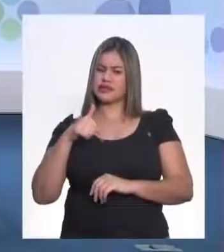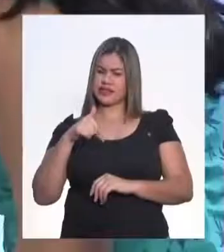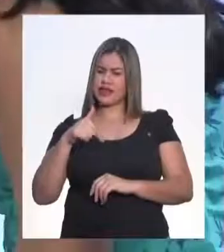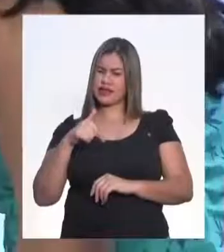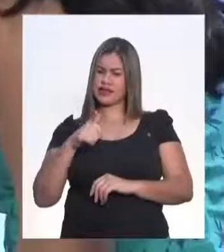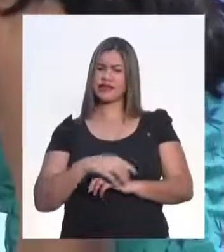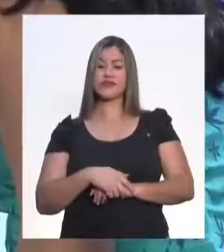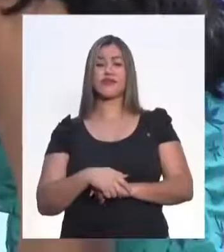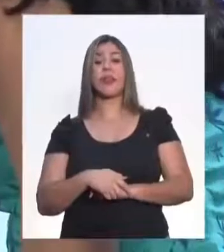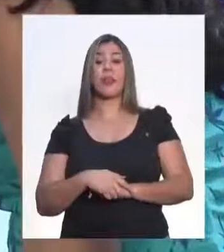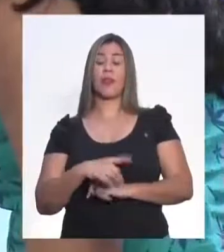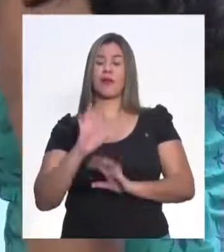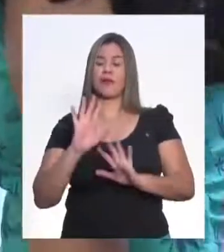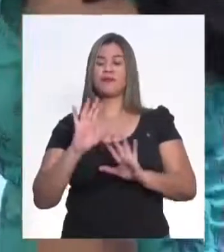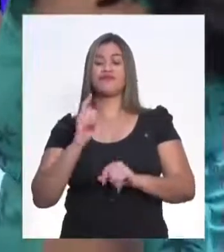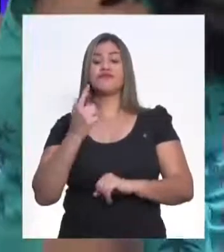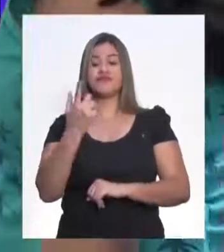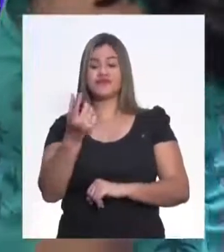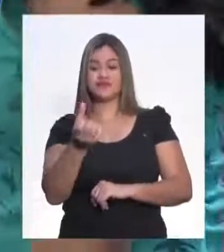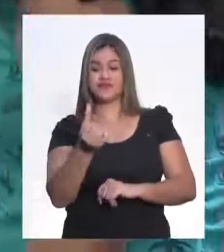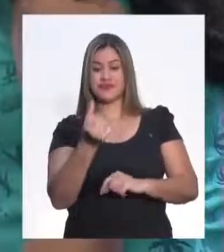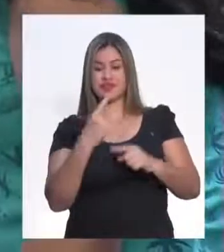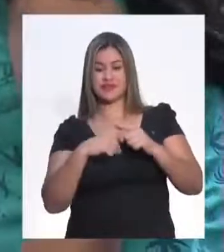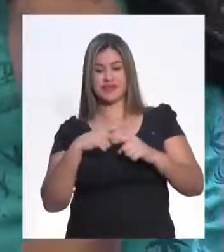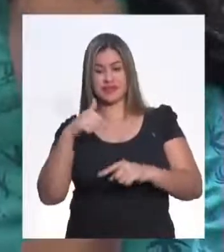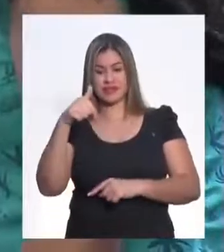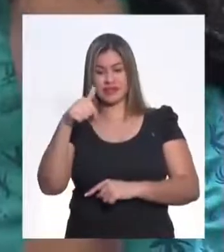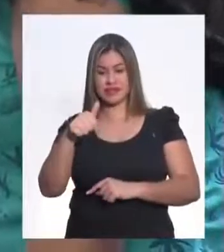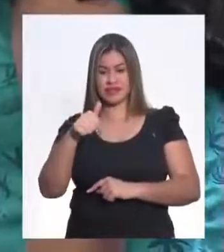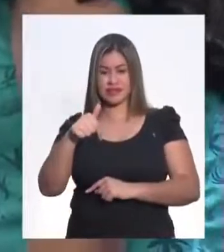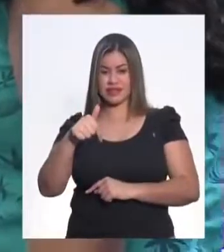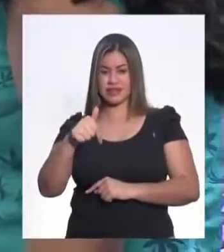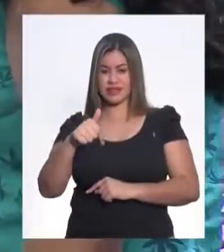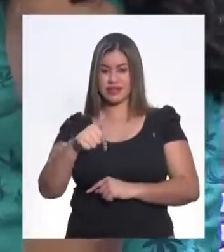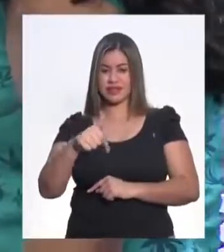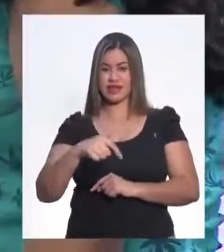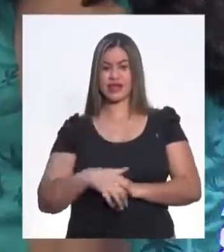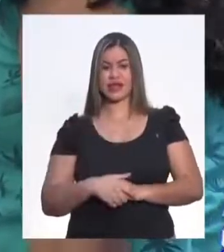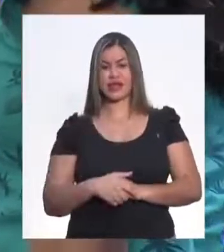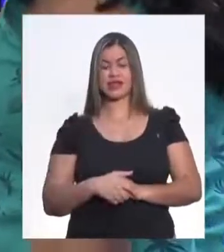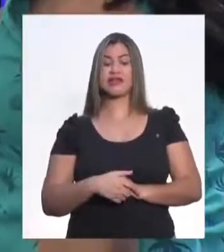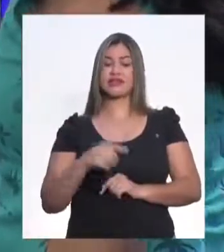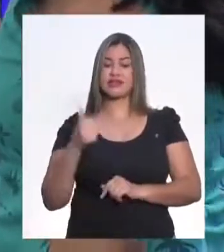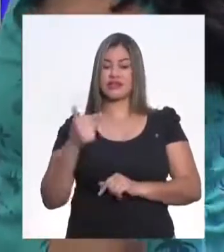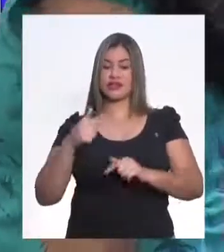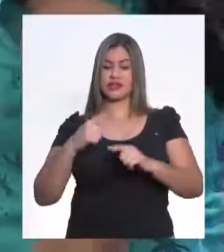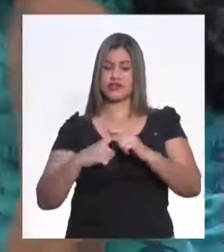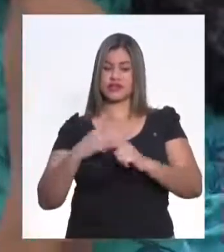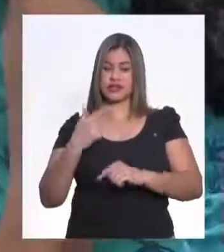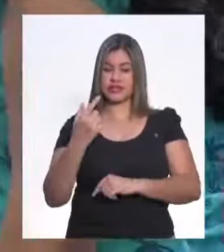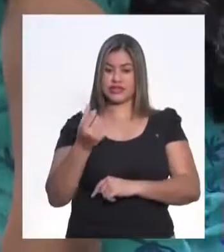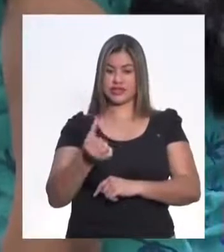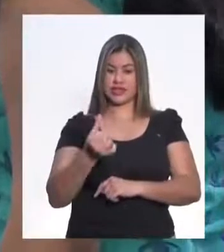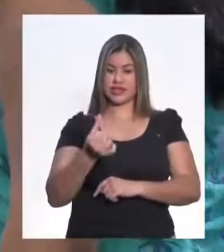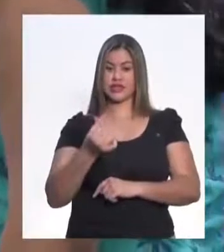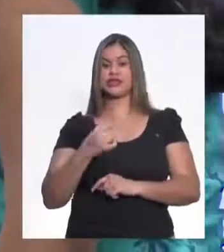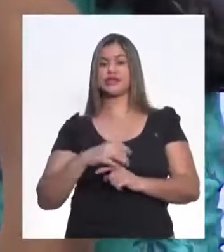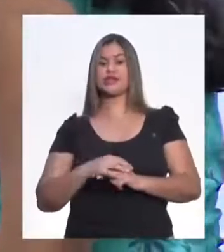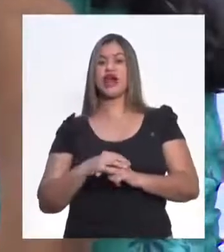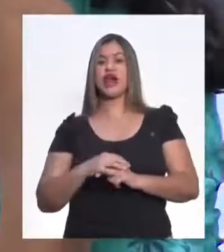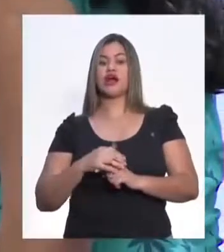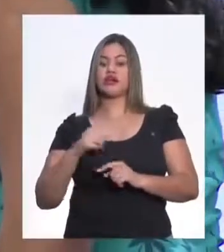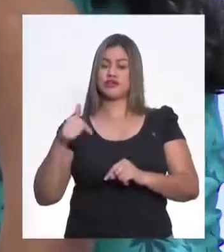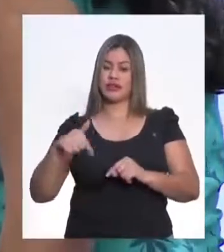lá, 16 vezes 7. 7 vezes 6, 42, vão 4. 7 vezes 1,